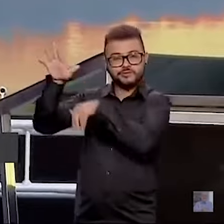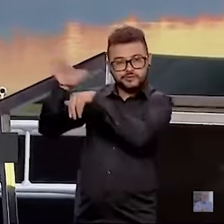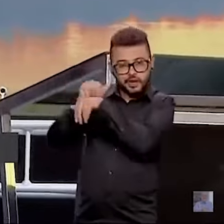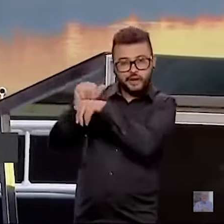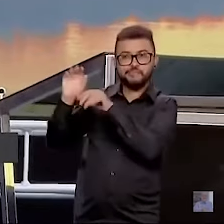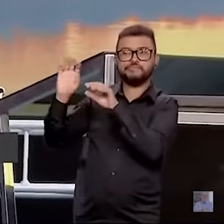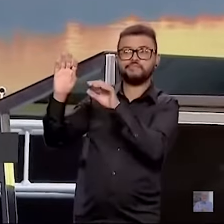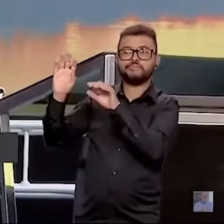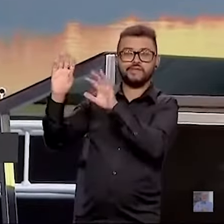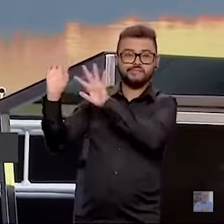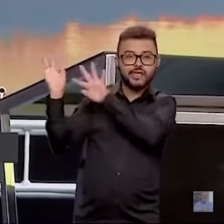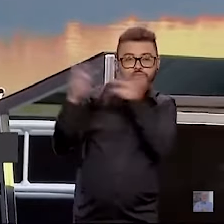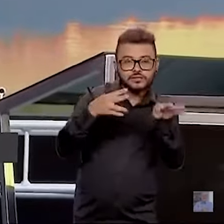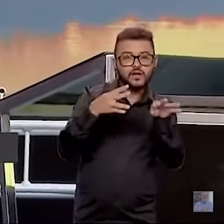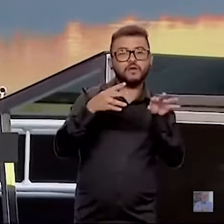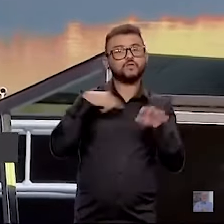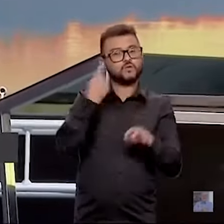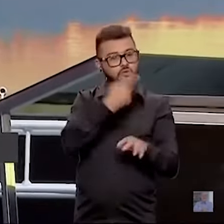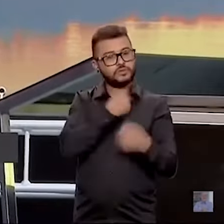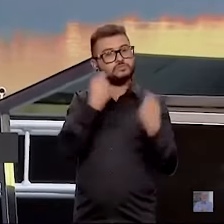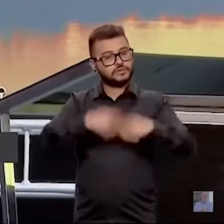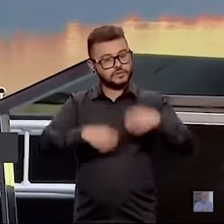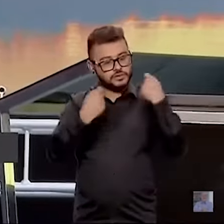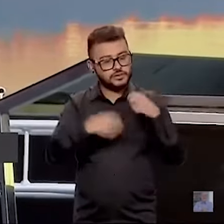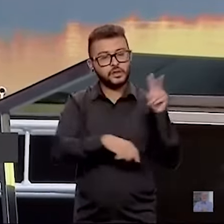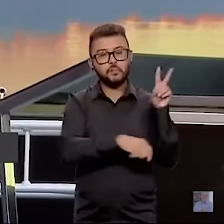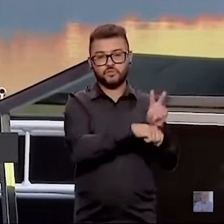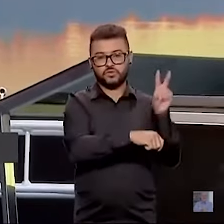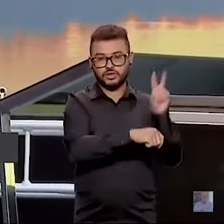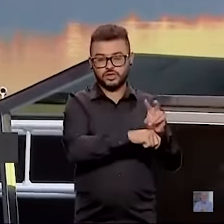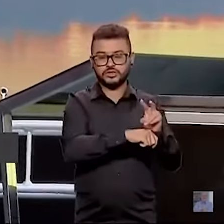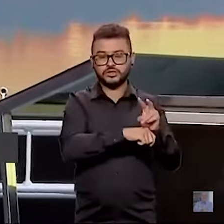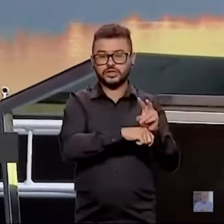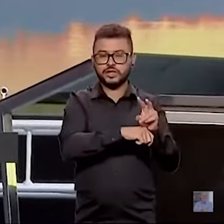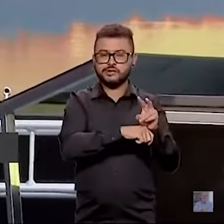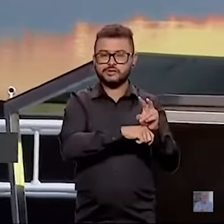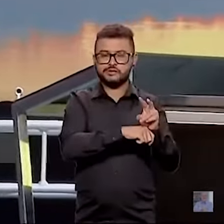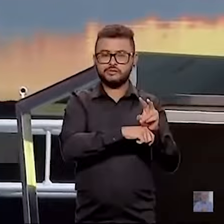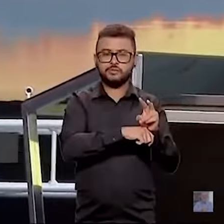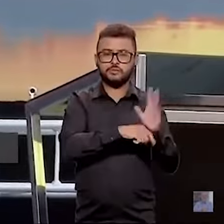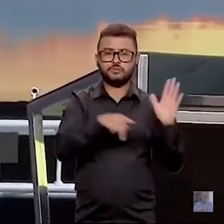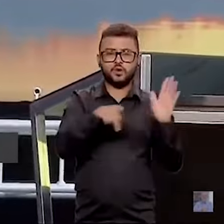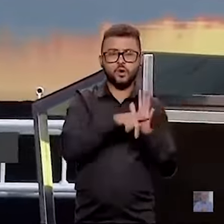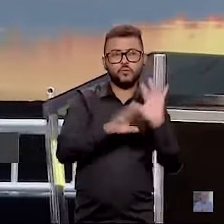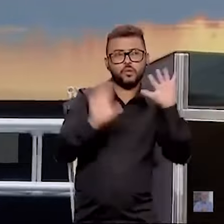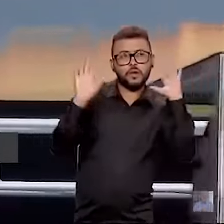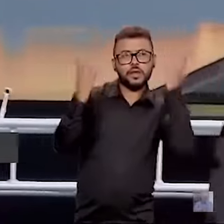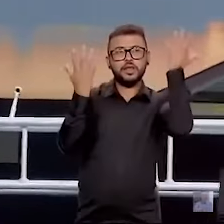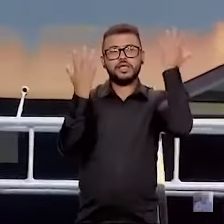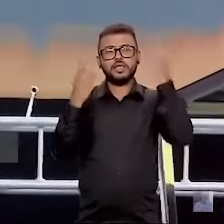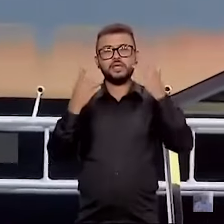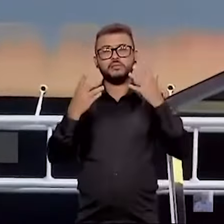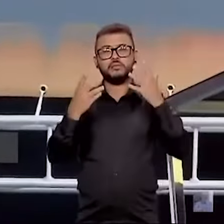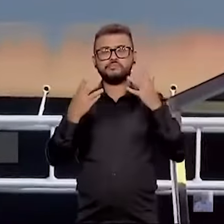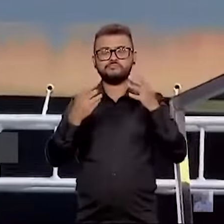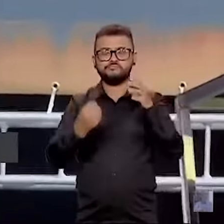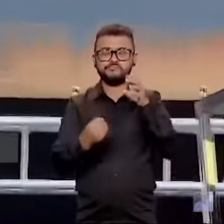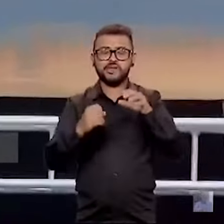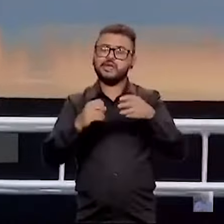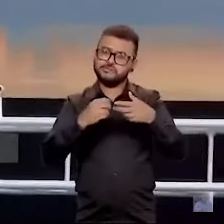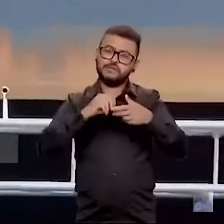atenção deles, Helder. É muito importante a gente cuidar do ecossistema. É muito importante a gente cuidar